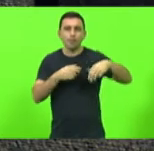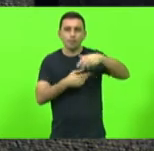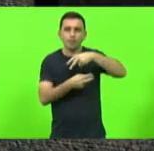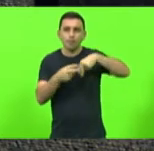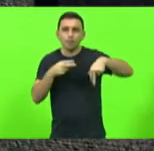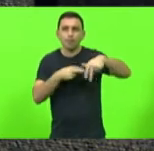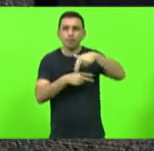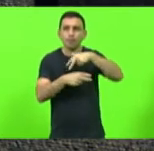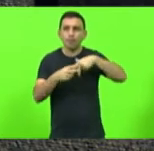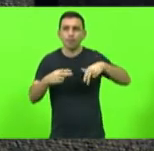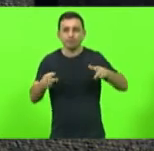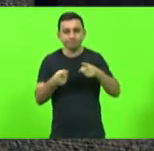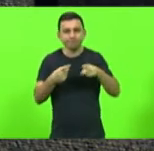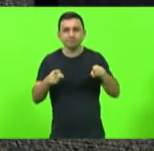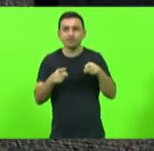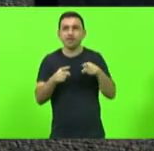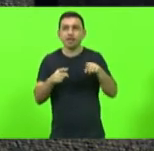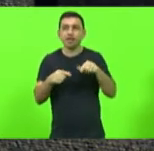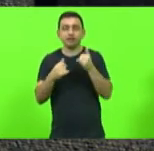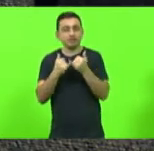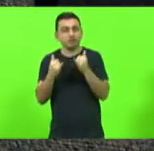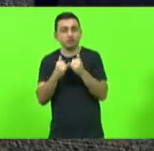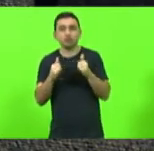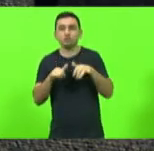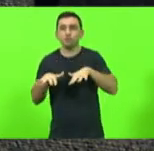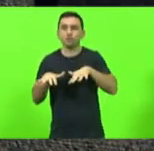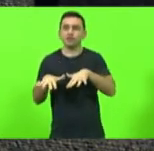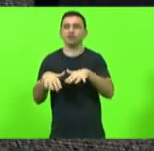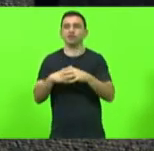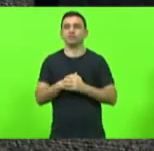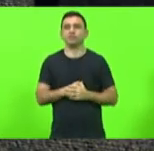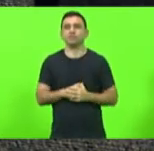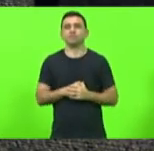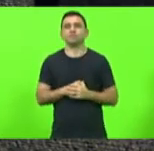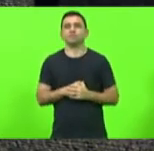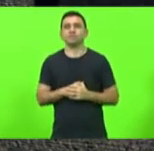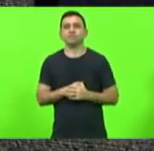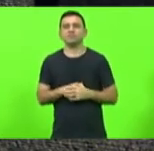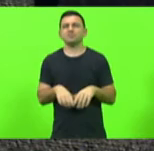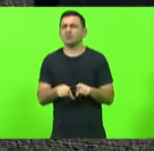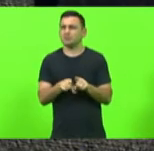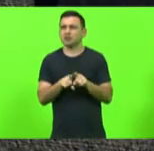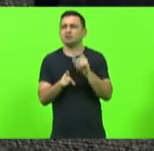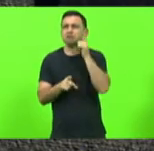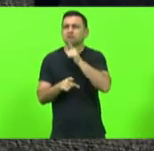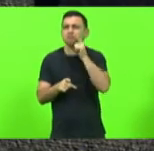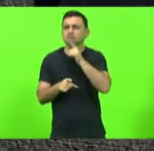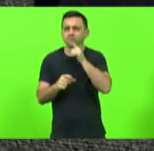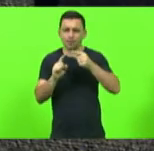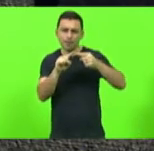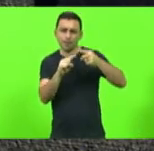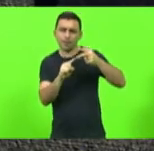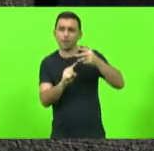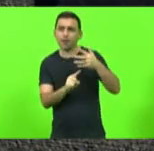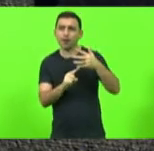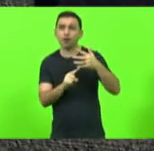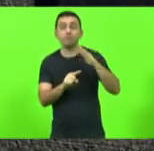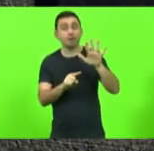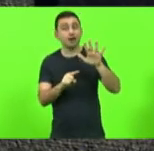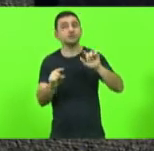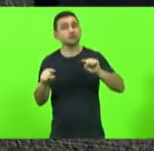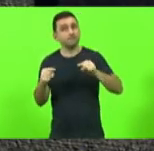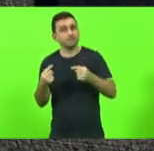a ciranda do MAB é a energia do movimento. E são muitas conquistas, então, né? Mas também são muitos